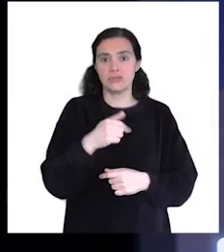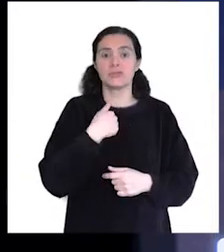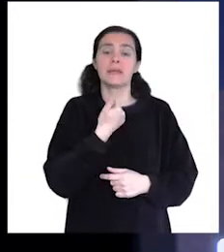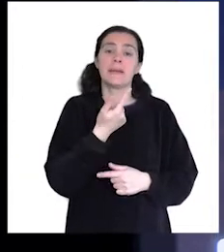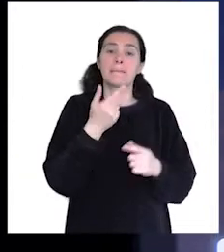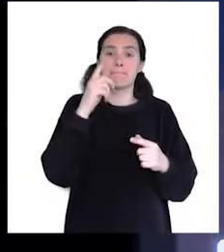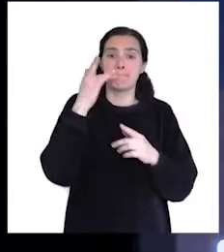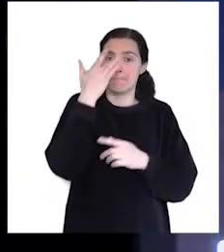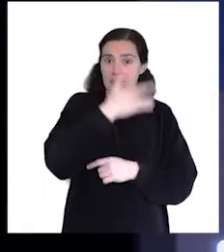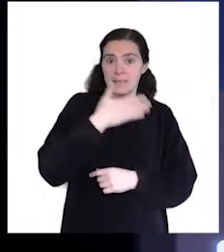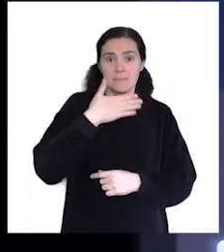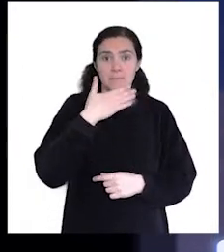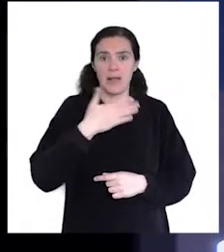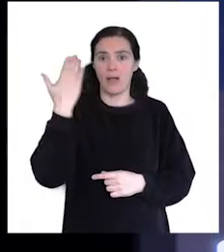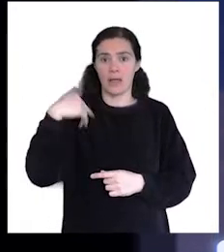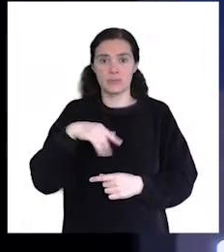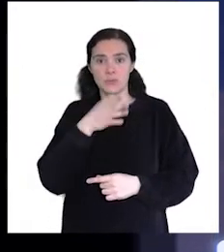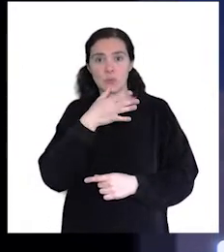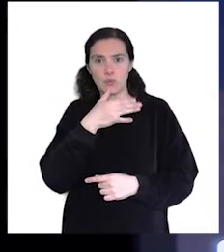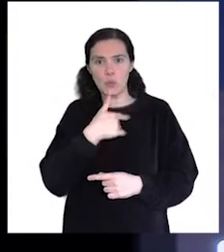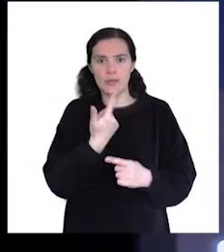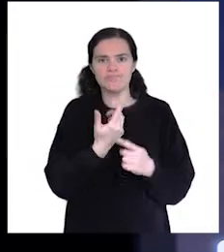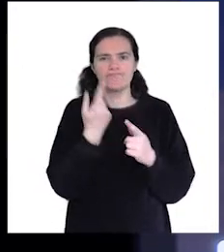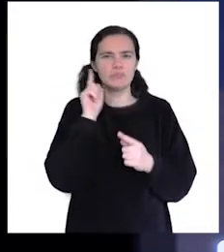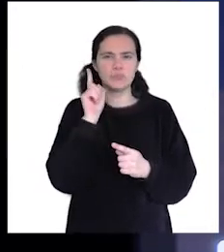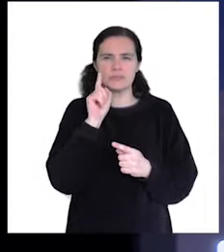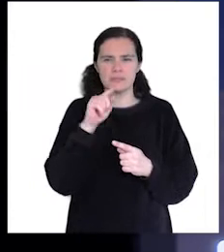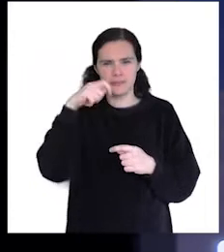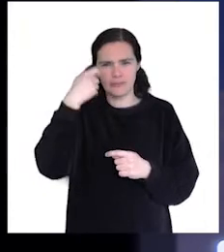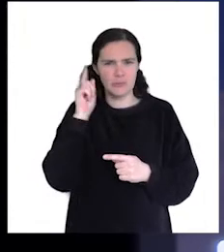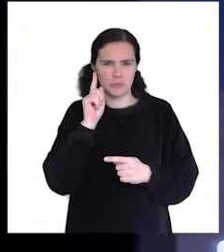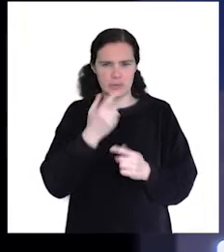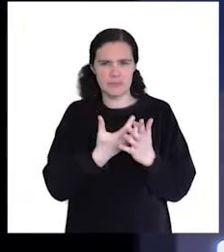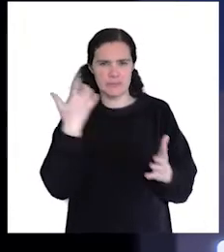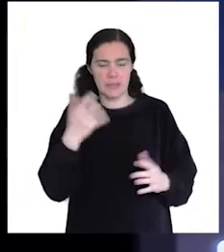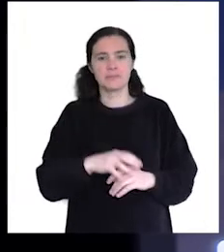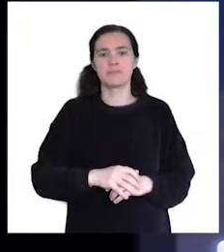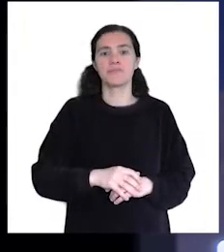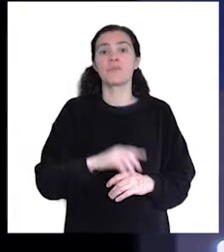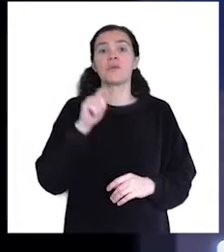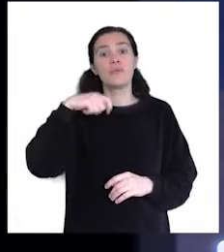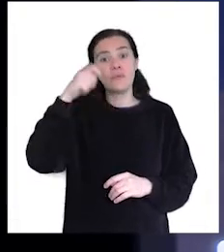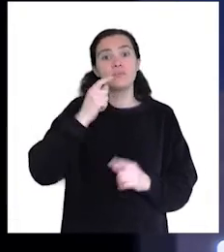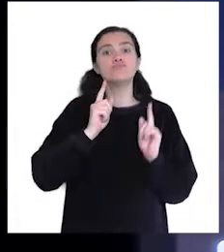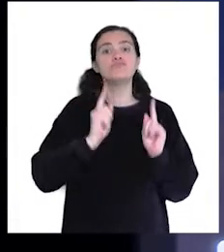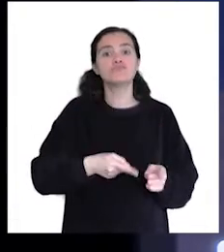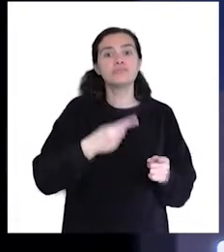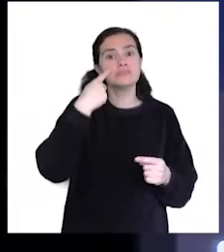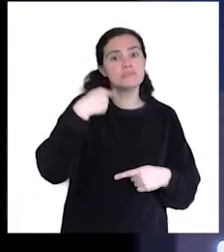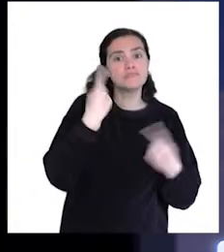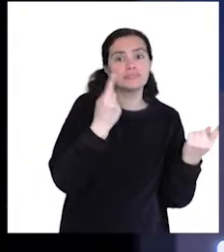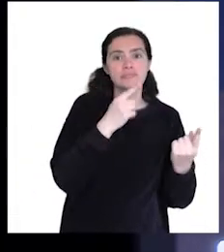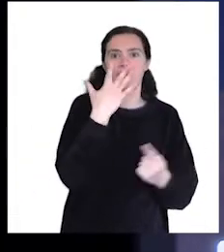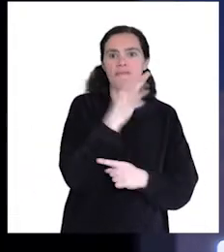a preto e branco na televisão, quando a cor é um elemento extremamente importante do filme, e quando o filme estreia em França